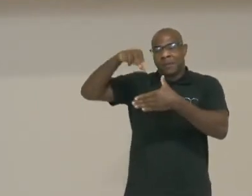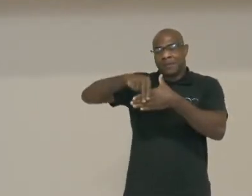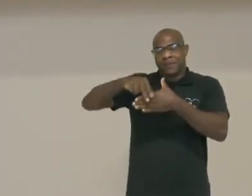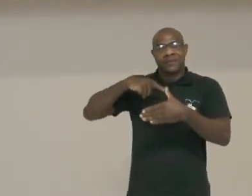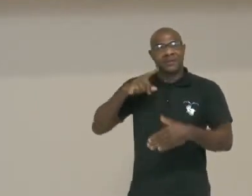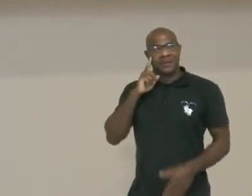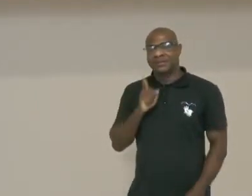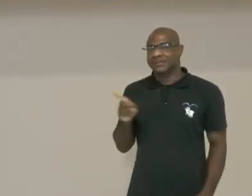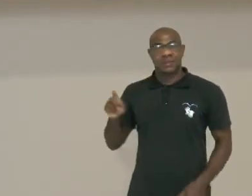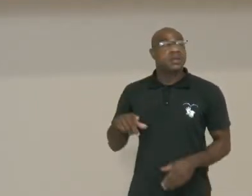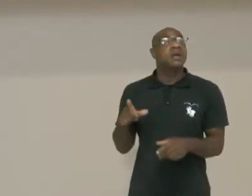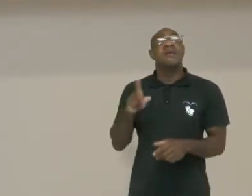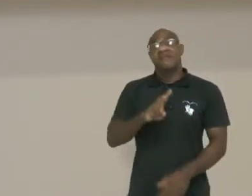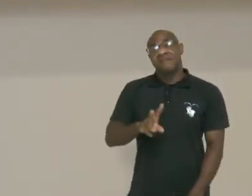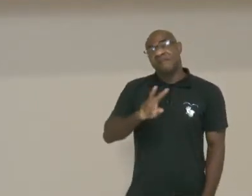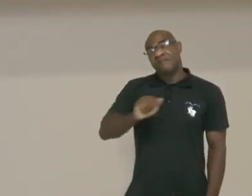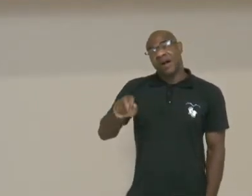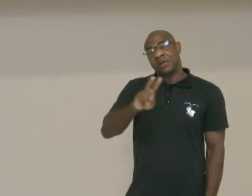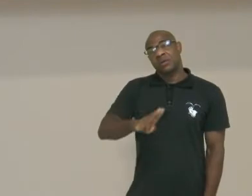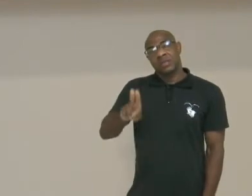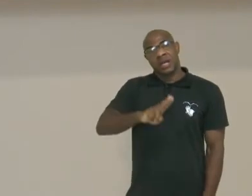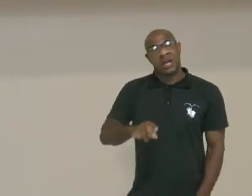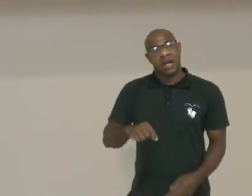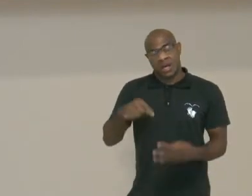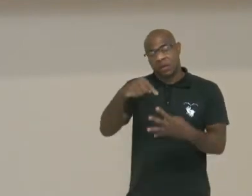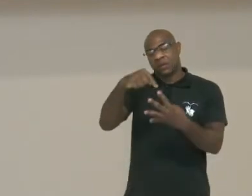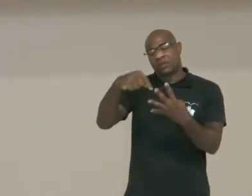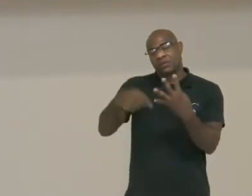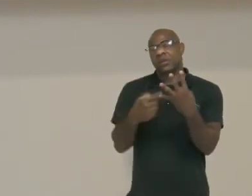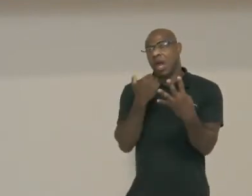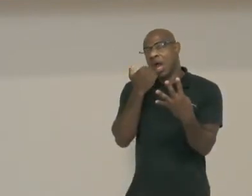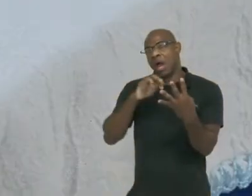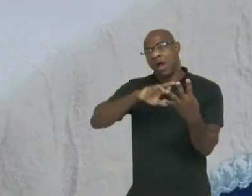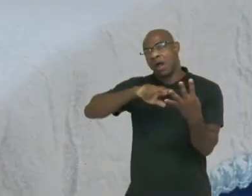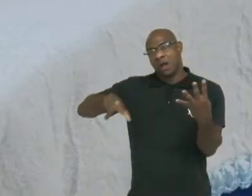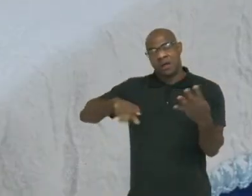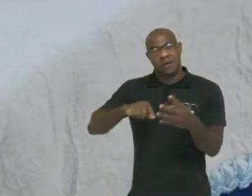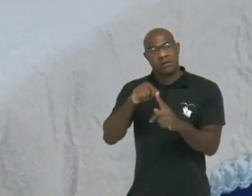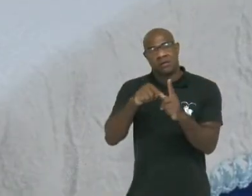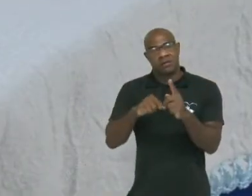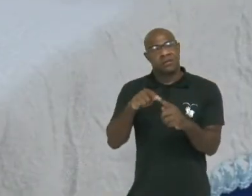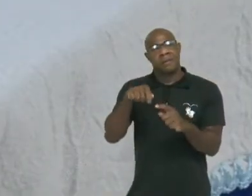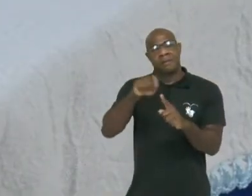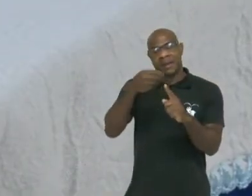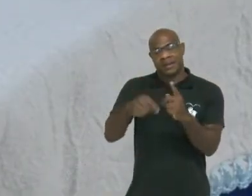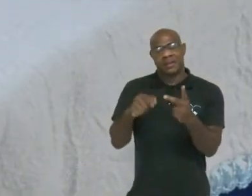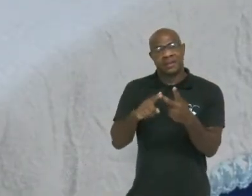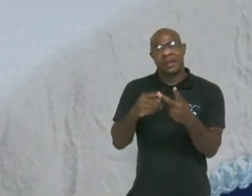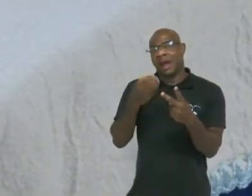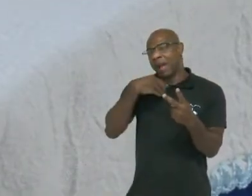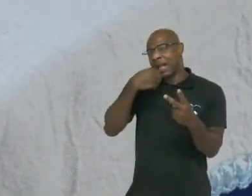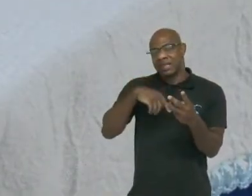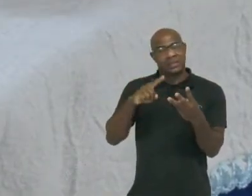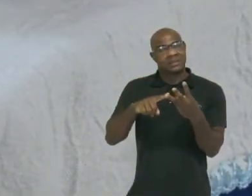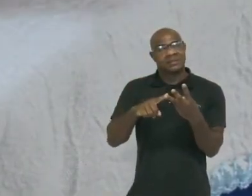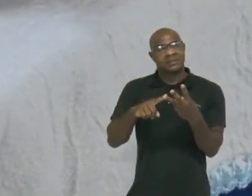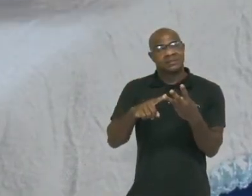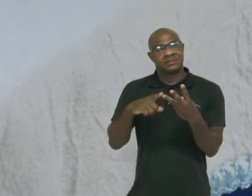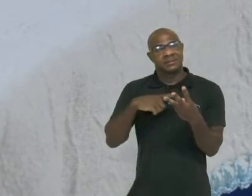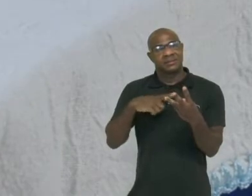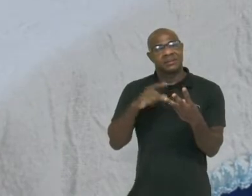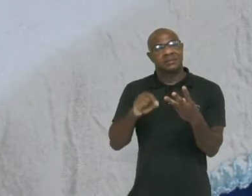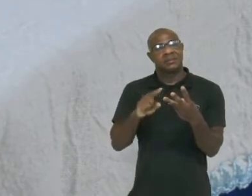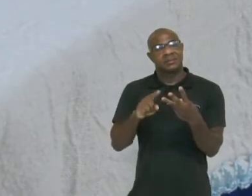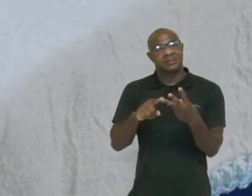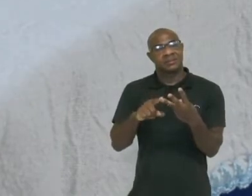e eu vou usar 4 tipos de alimento diferentes. Eu vou usar banana, eu vou usar maçã e eu também tenho